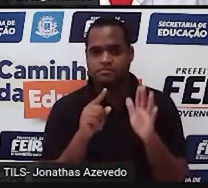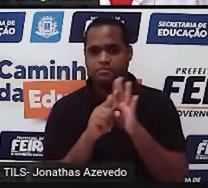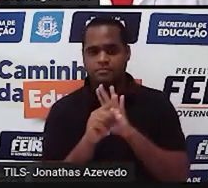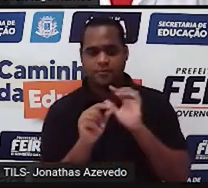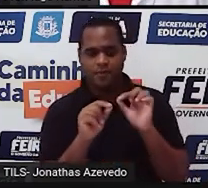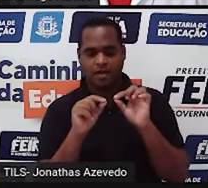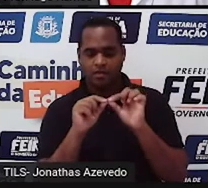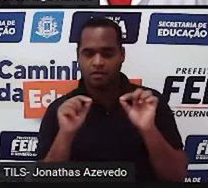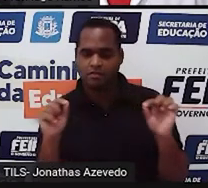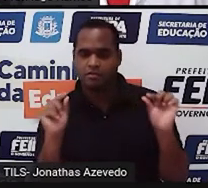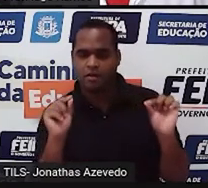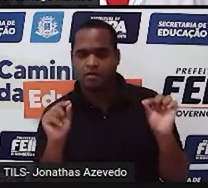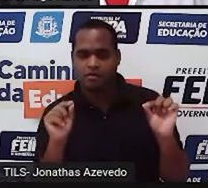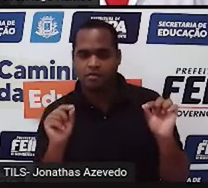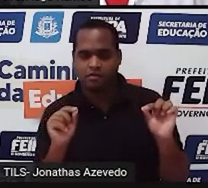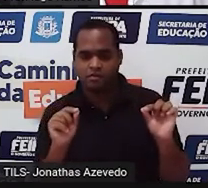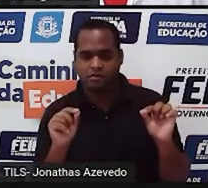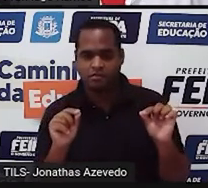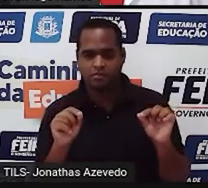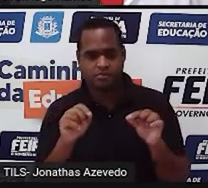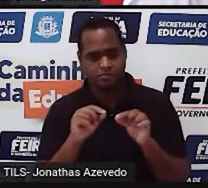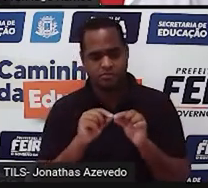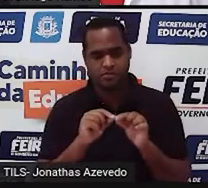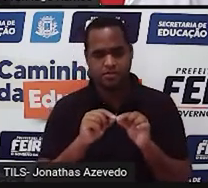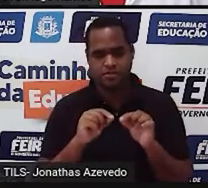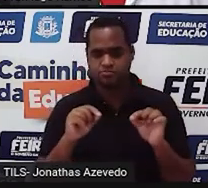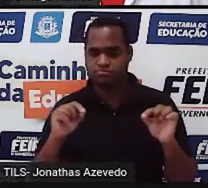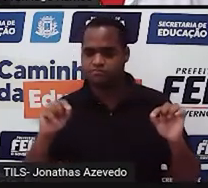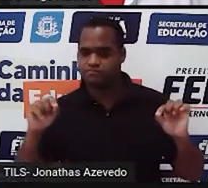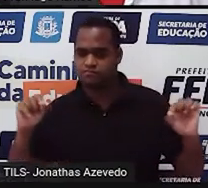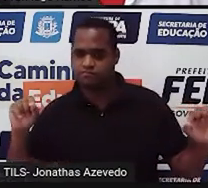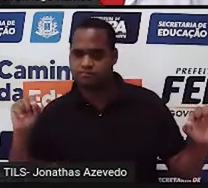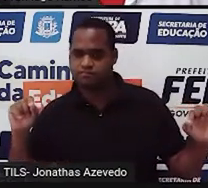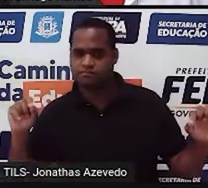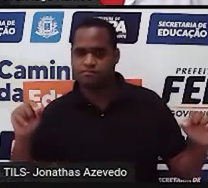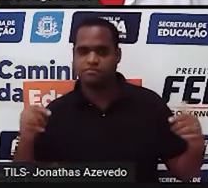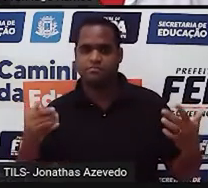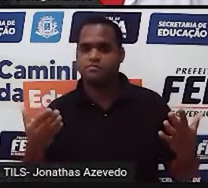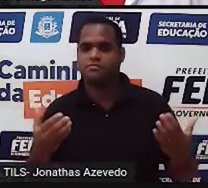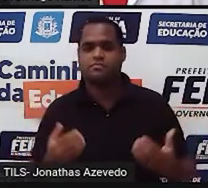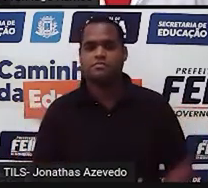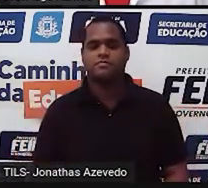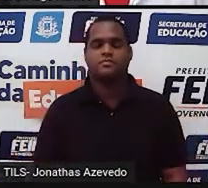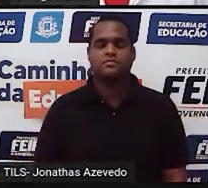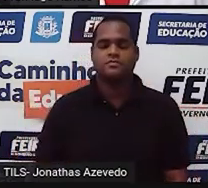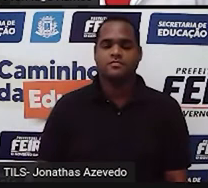é o que é uma reta ou o que é um segmento de reta